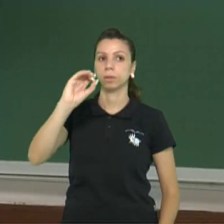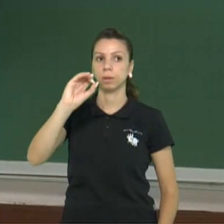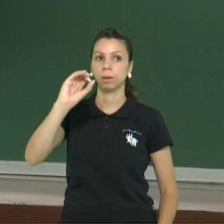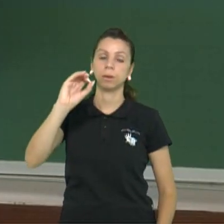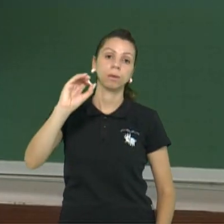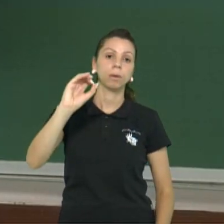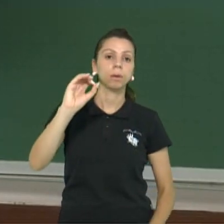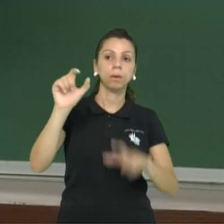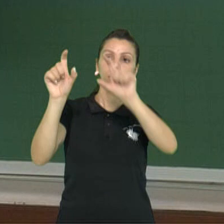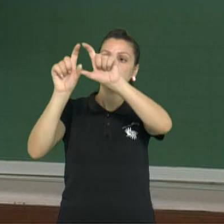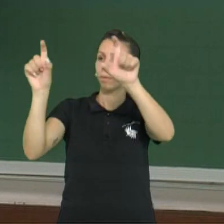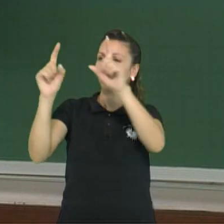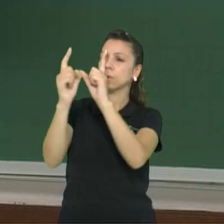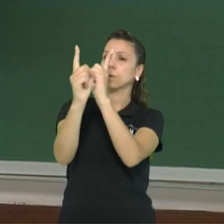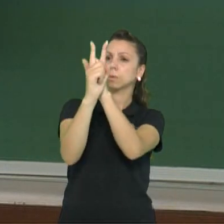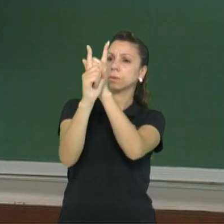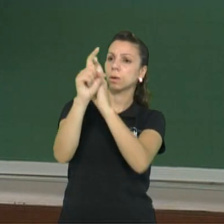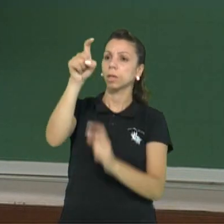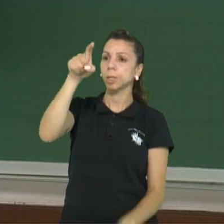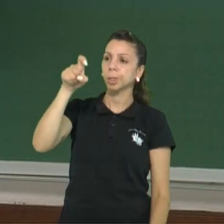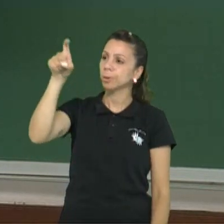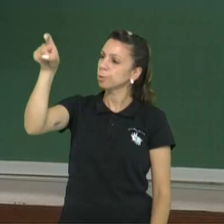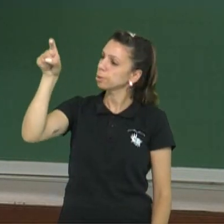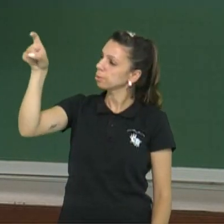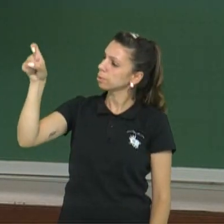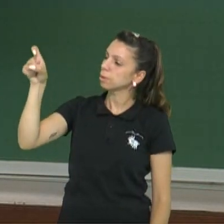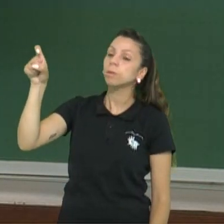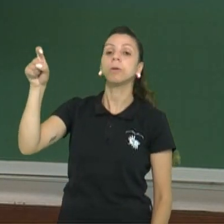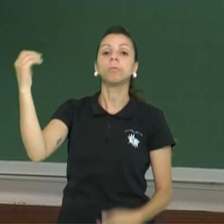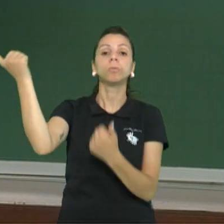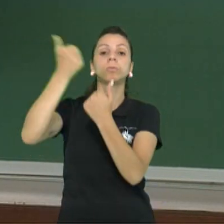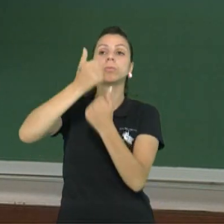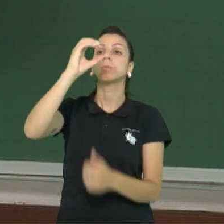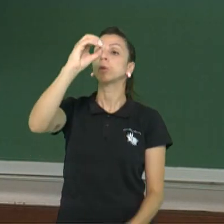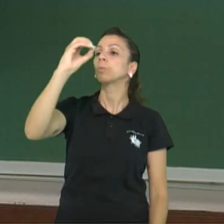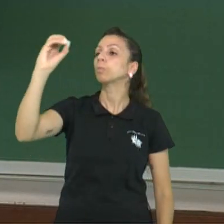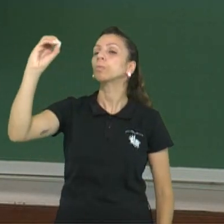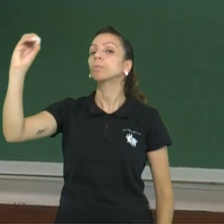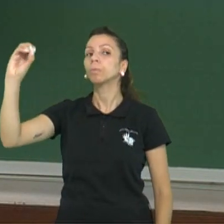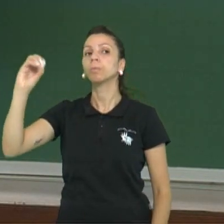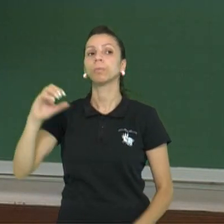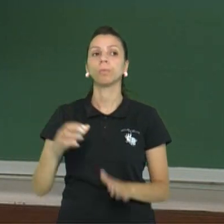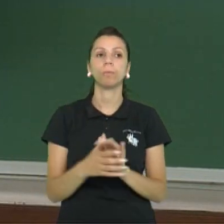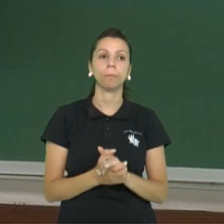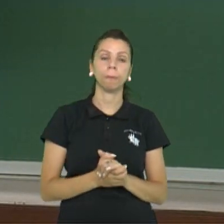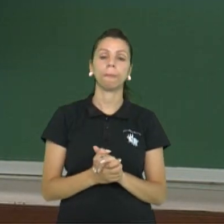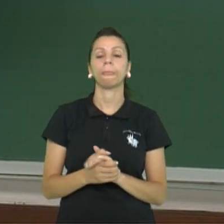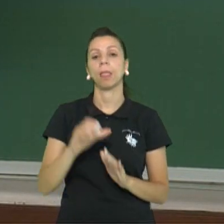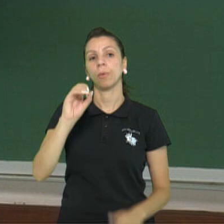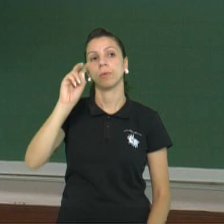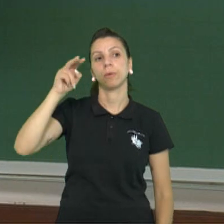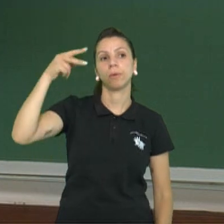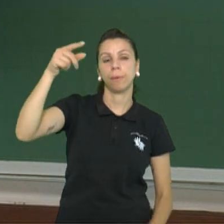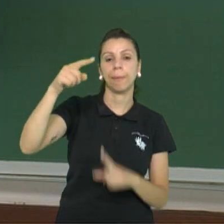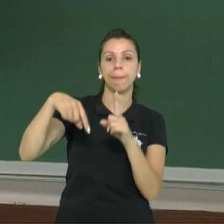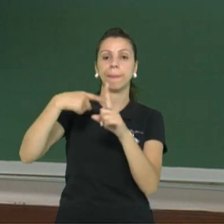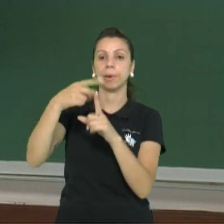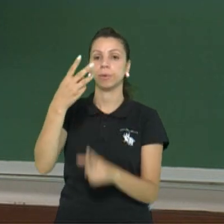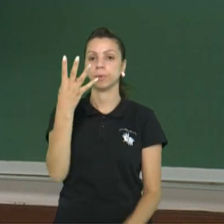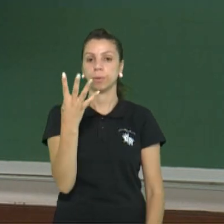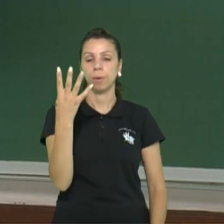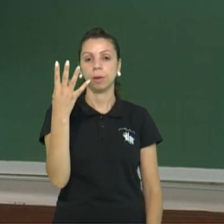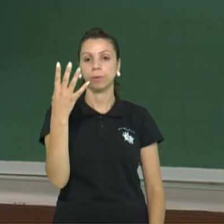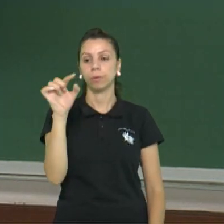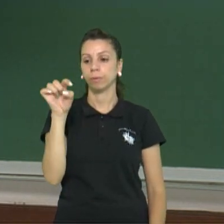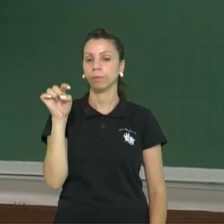x, você vai colocar zero. Então, tenho x aqui, 0 elevado ao quadrado, mais 4 vezes 0